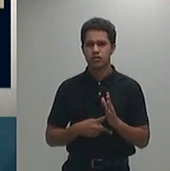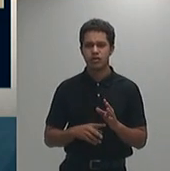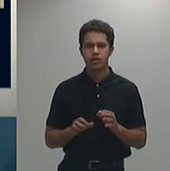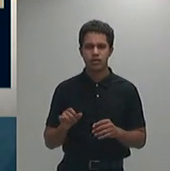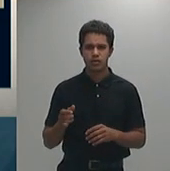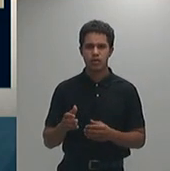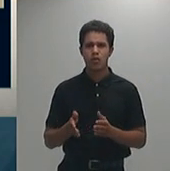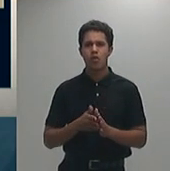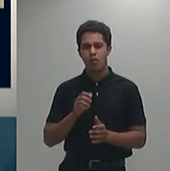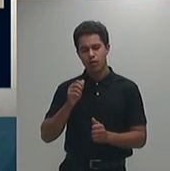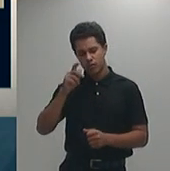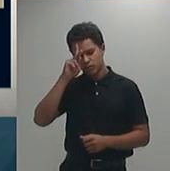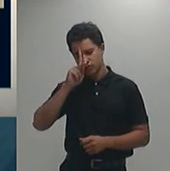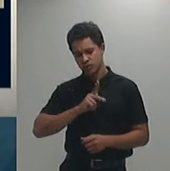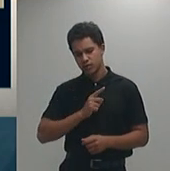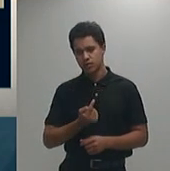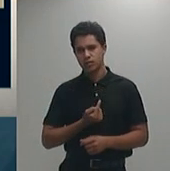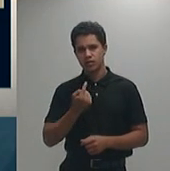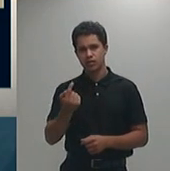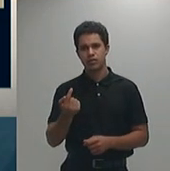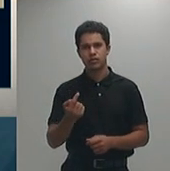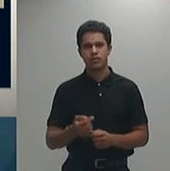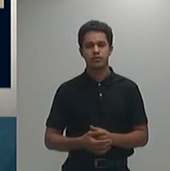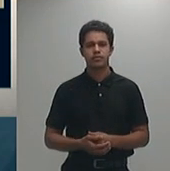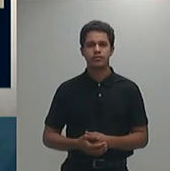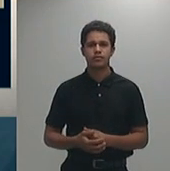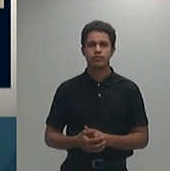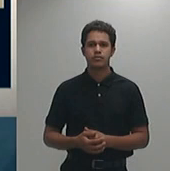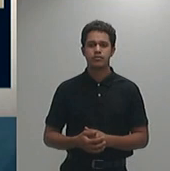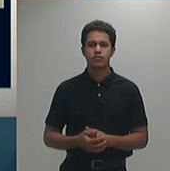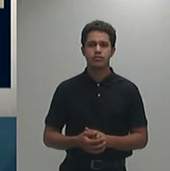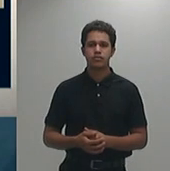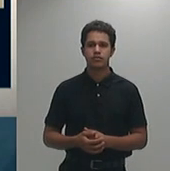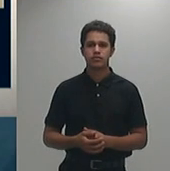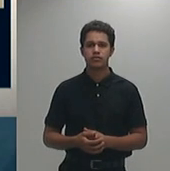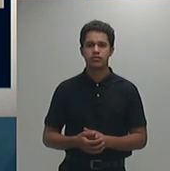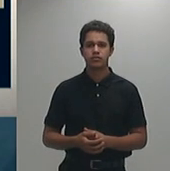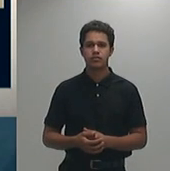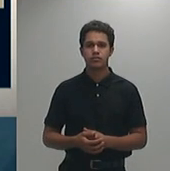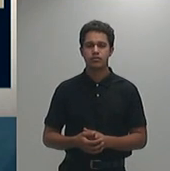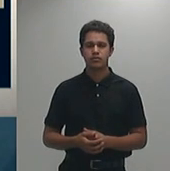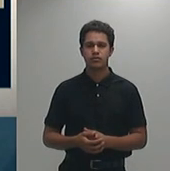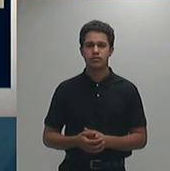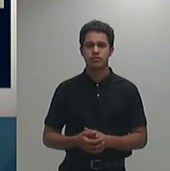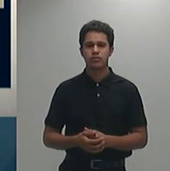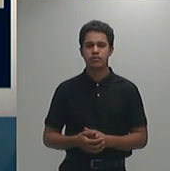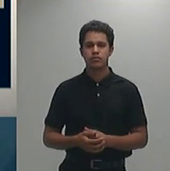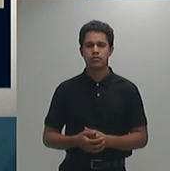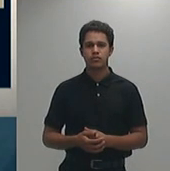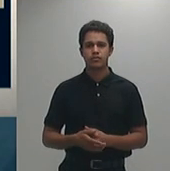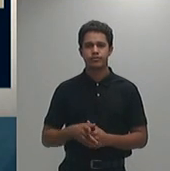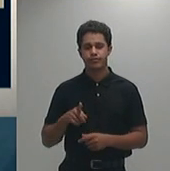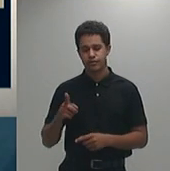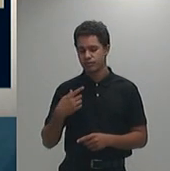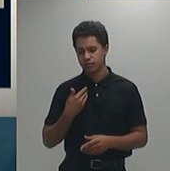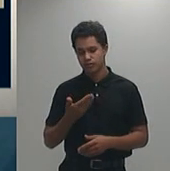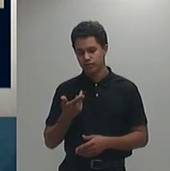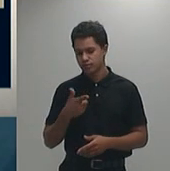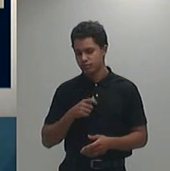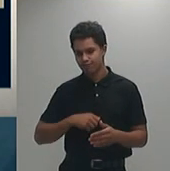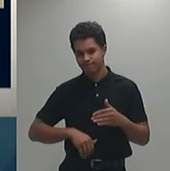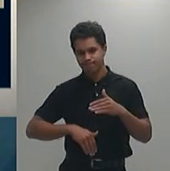por si sem que esta figura no processo eu consigo reciclar cortando que em conta não superado o prazo legal para